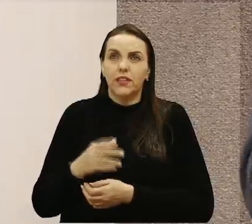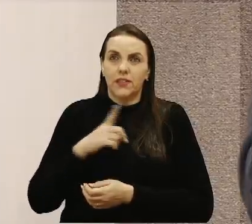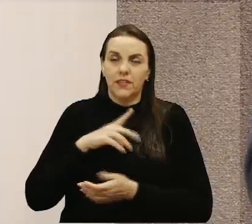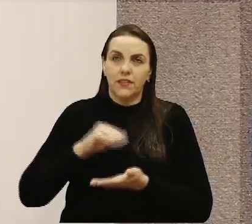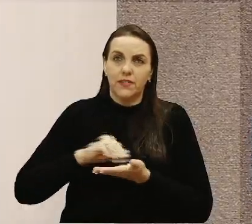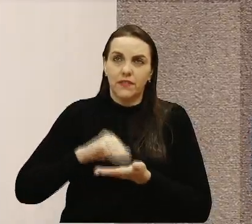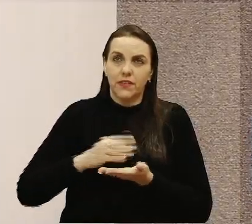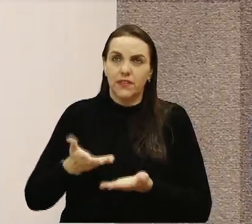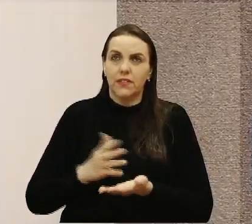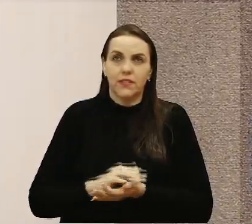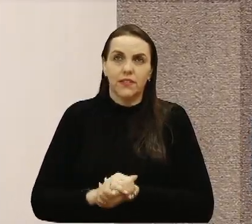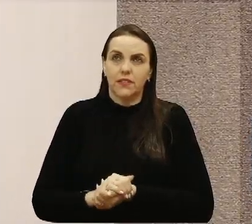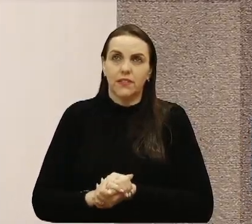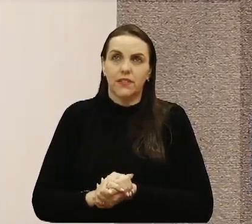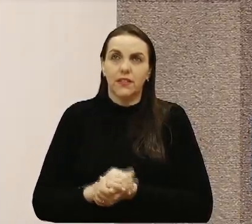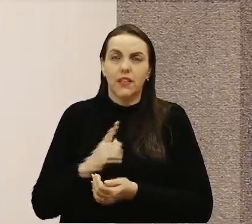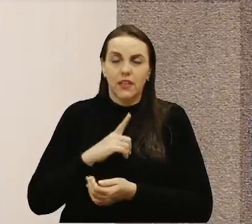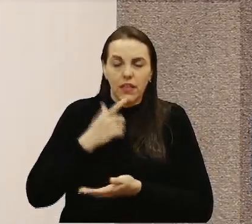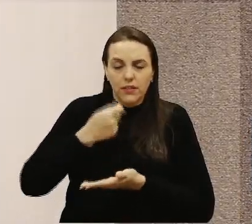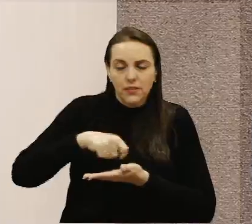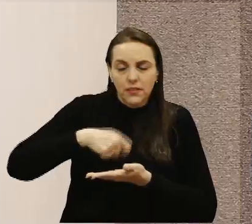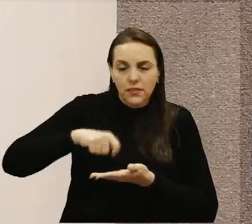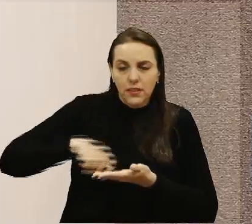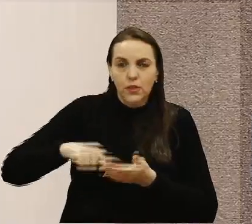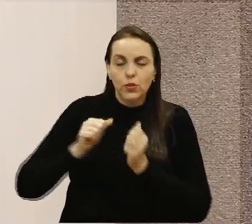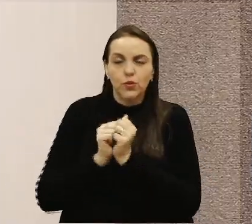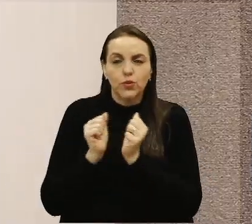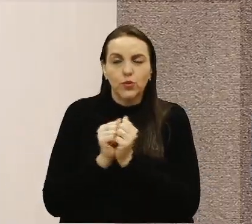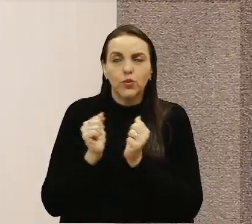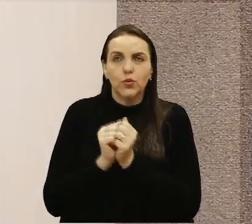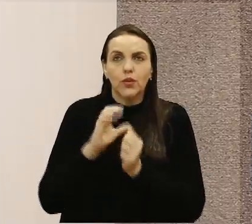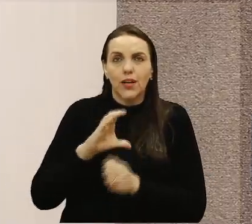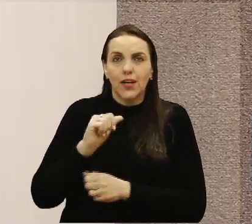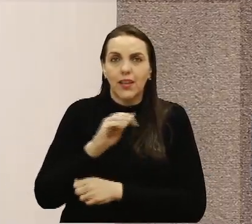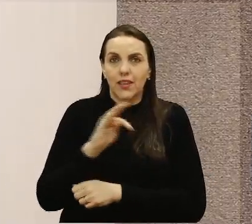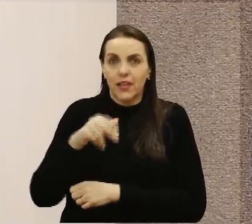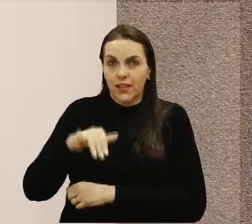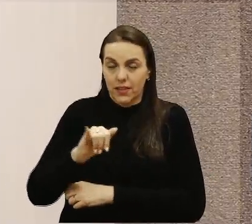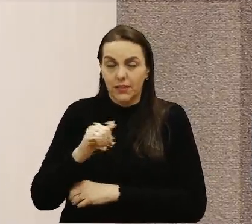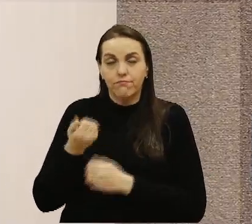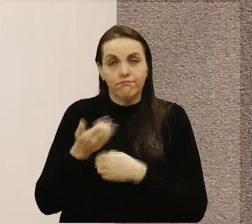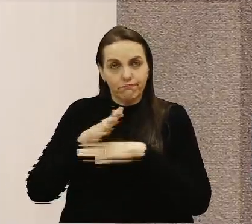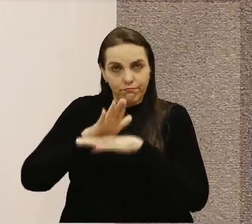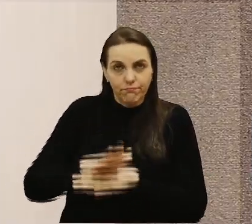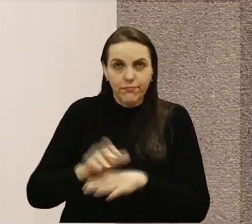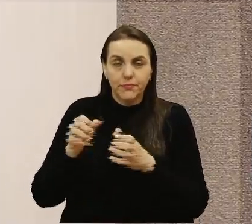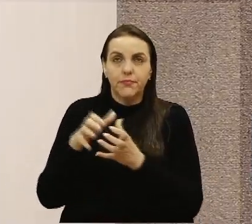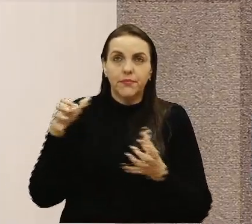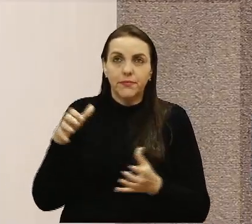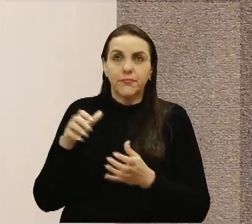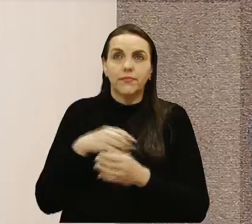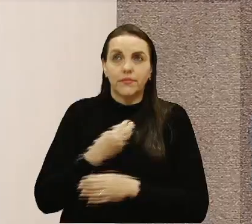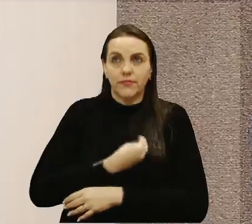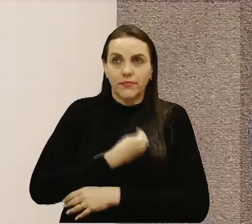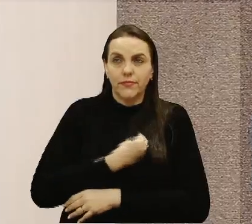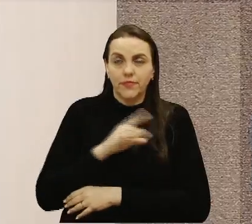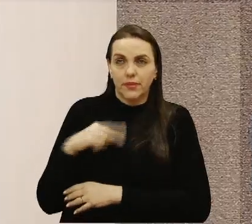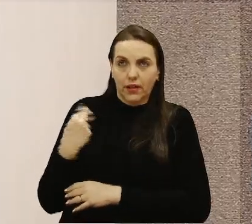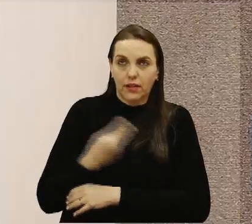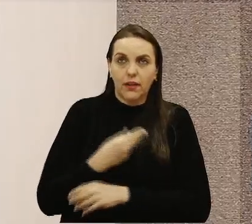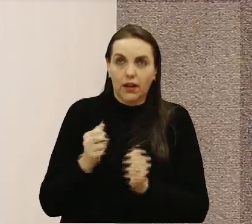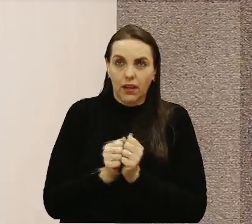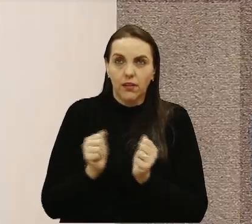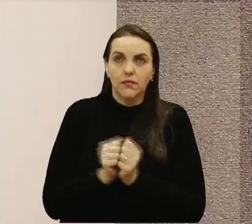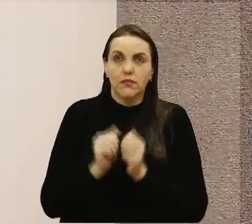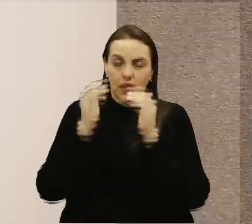falta, né? Tem os seus escritos junto com o Dr. Catani e certamente sua contribuição seria muito maior se ainda estivesse aqui em vida conosco. Então, nosso